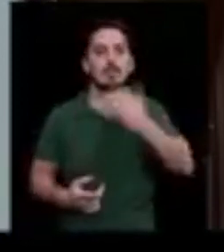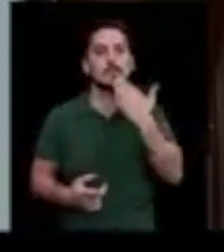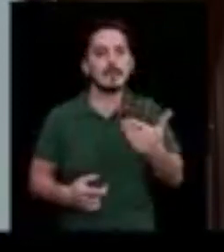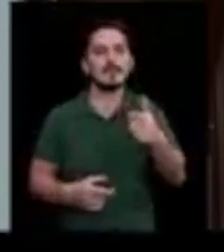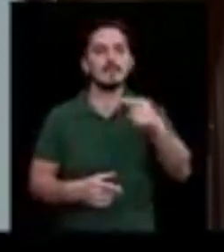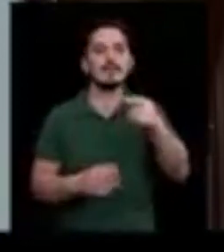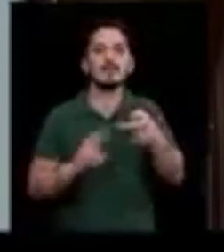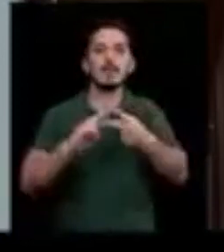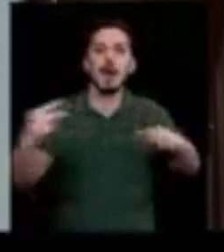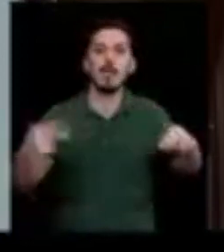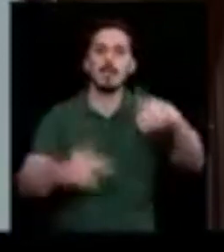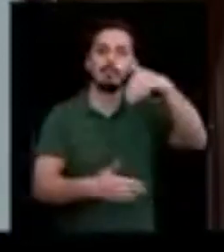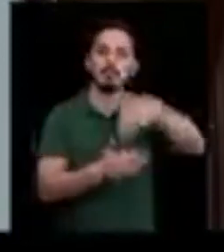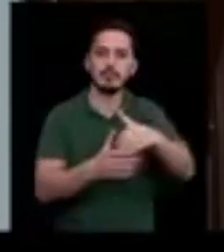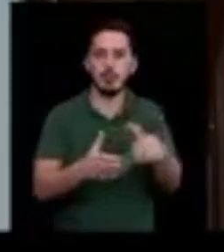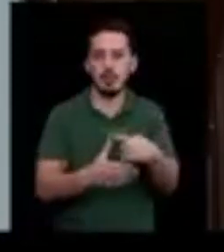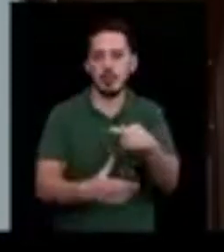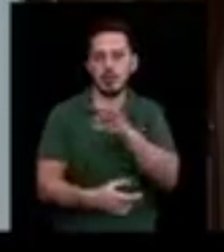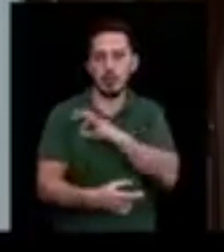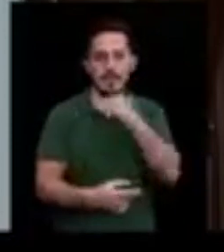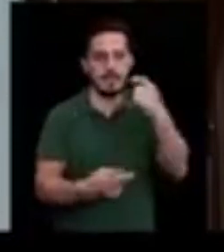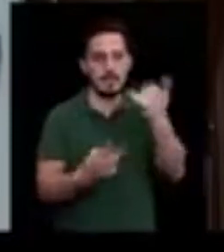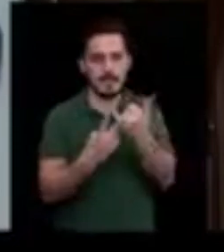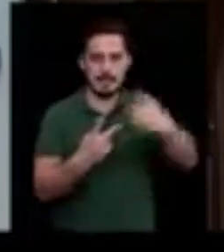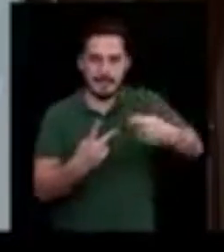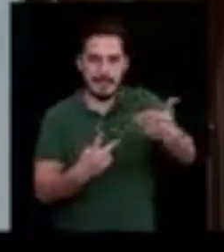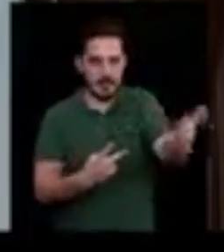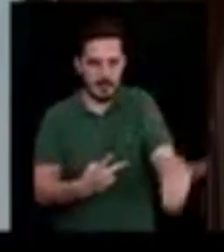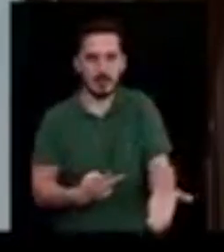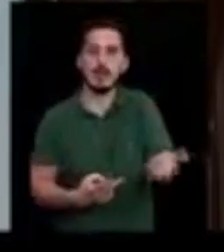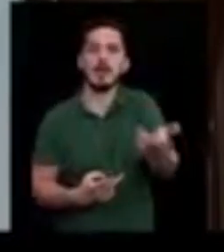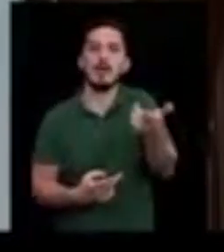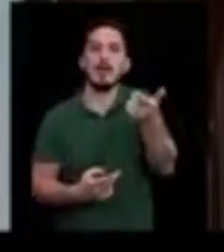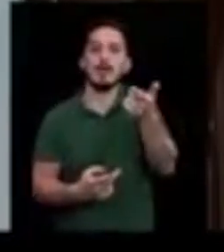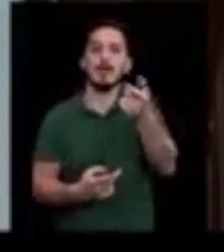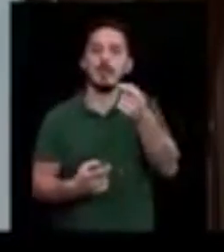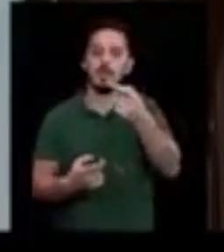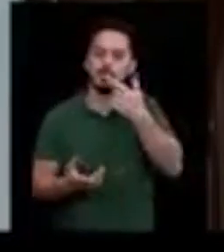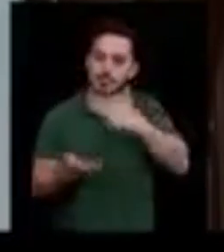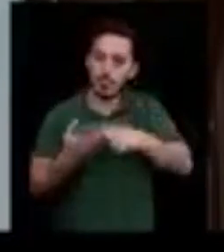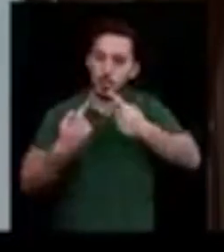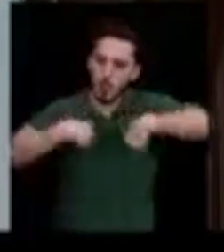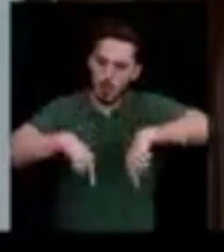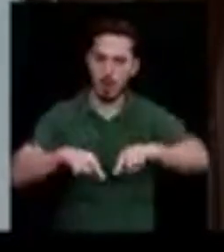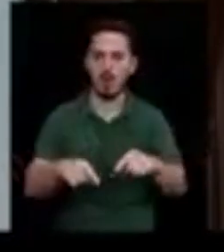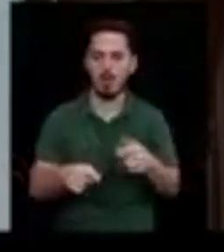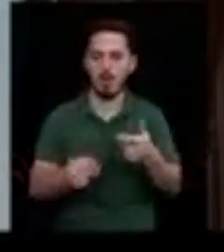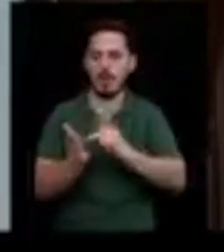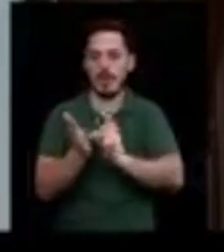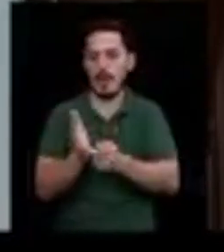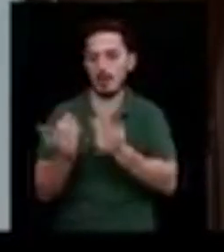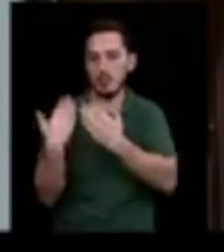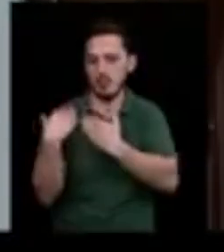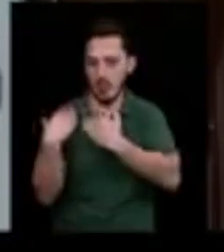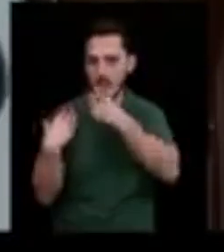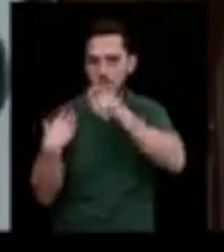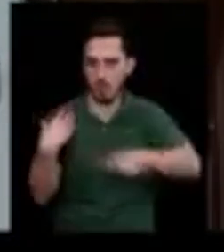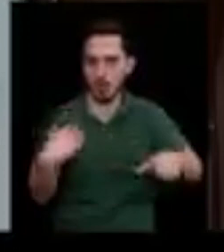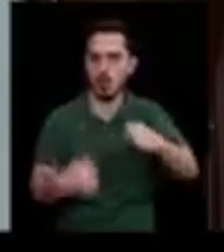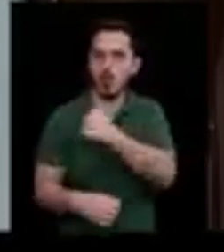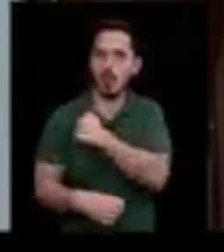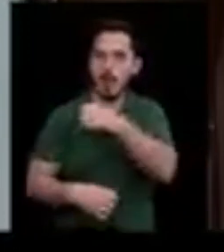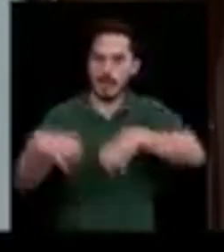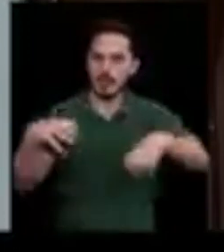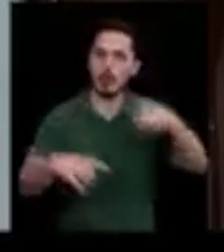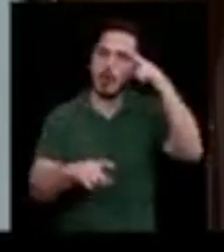Executivo Camarário, na pessoa do seu Vice-Presidente, é que realmente houvesse aqui uma reunião com os técnicos responsáveis do urbanismo para que